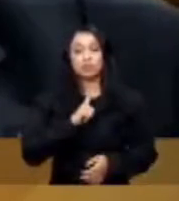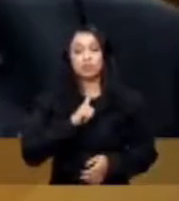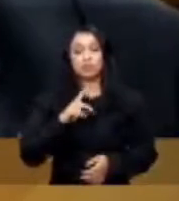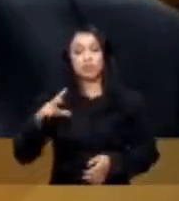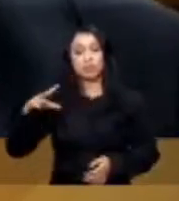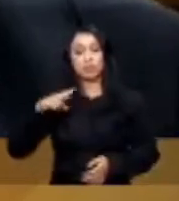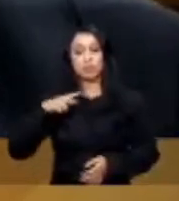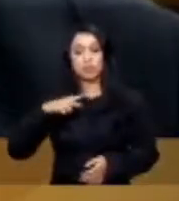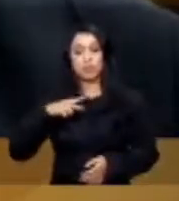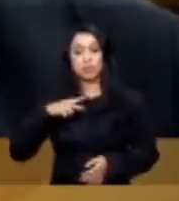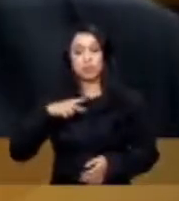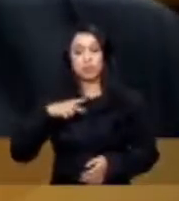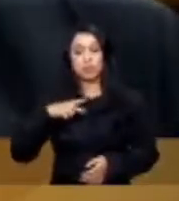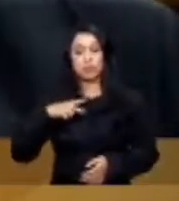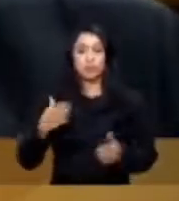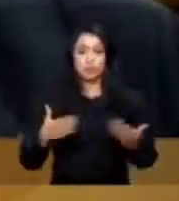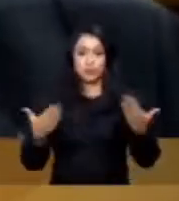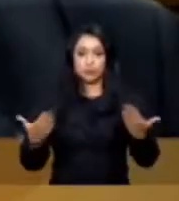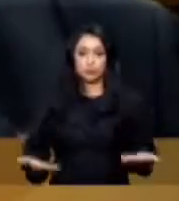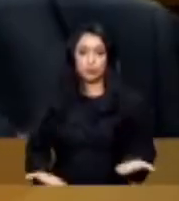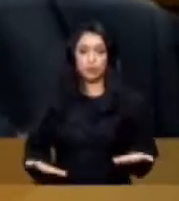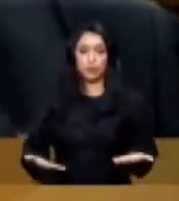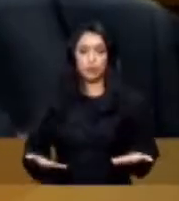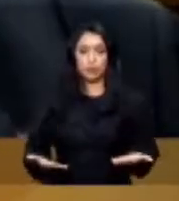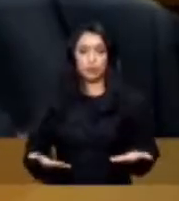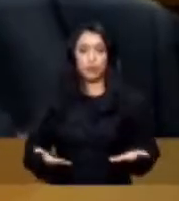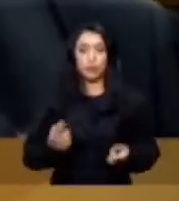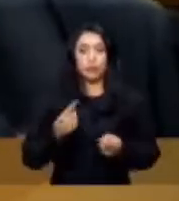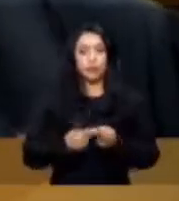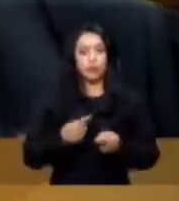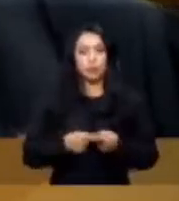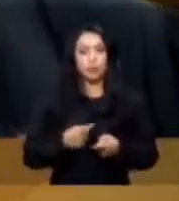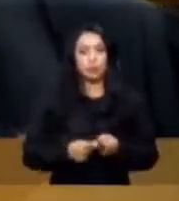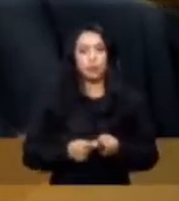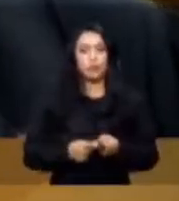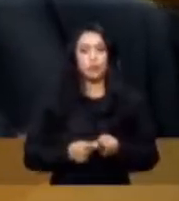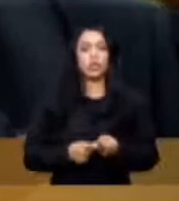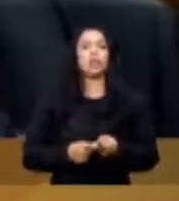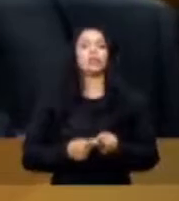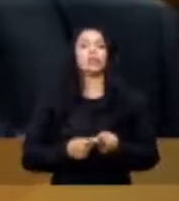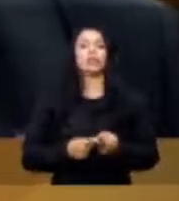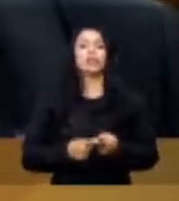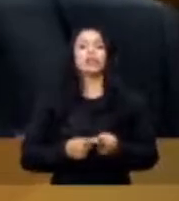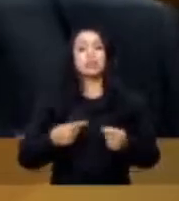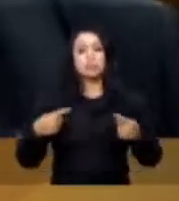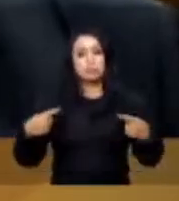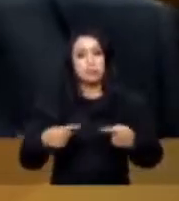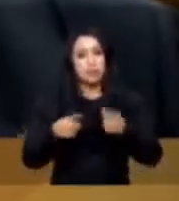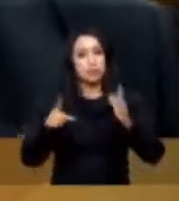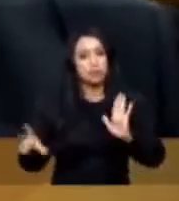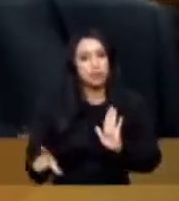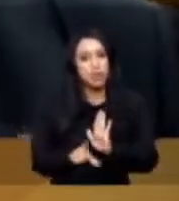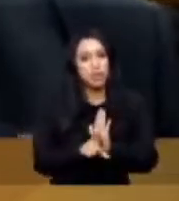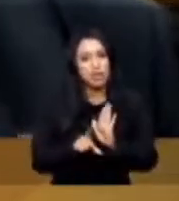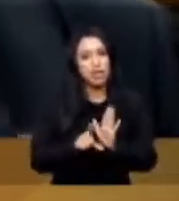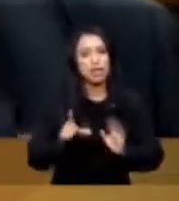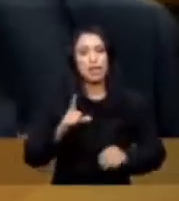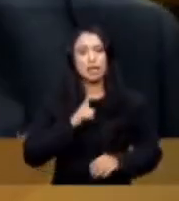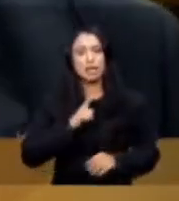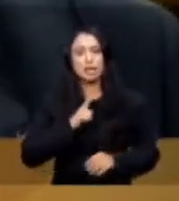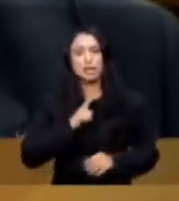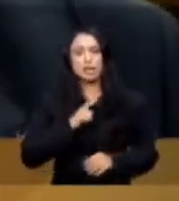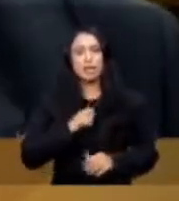particulares. Sobretudo, quando a razão de ser da medida legislativa era gerar investimento